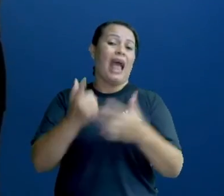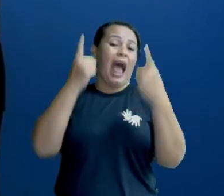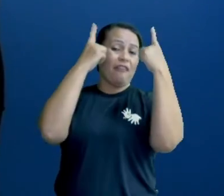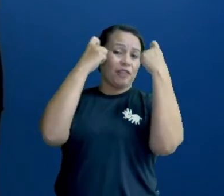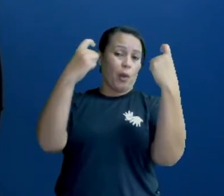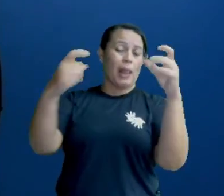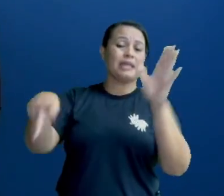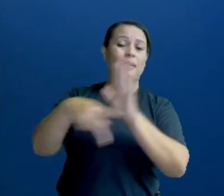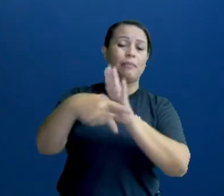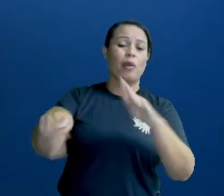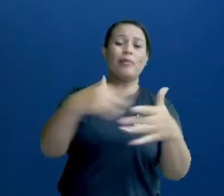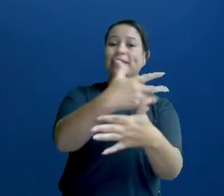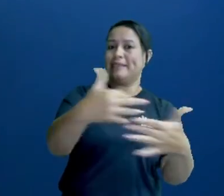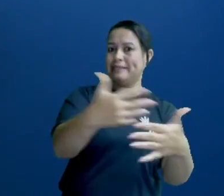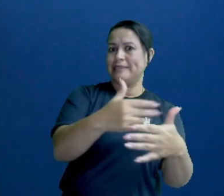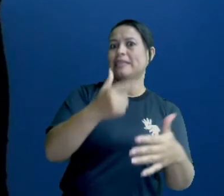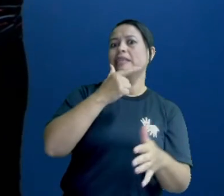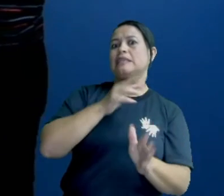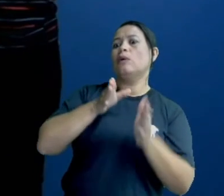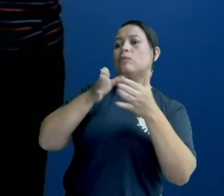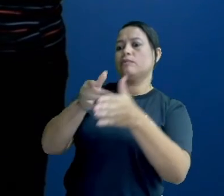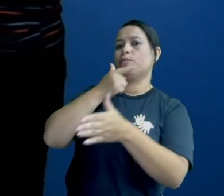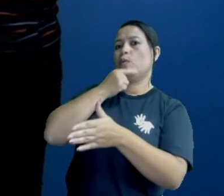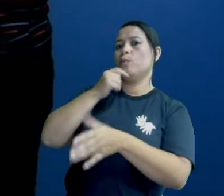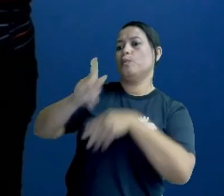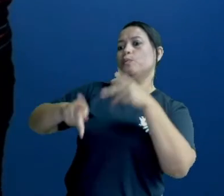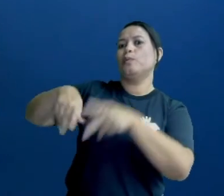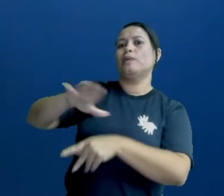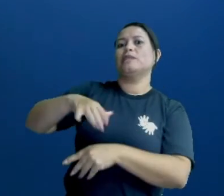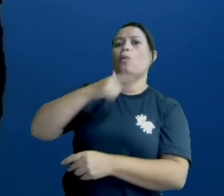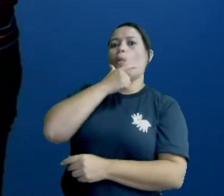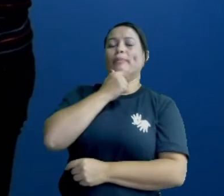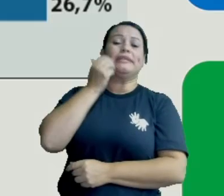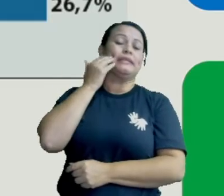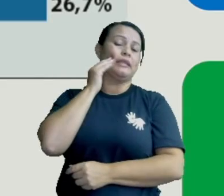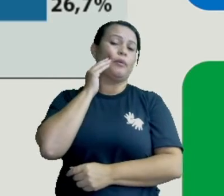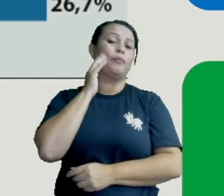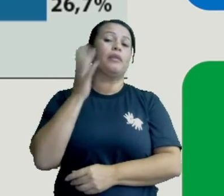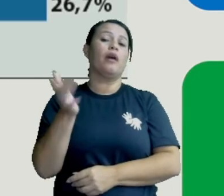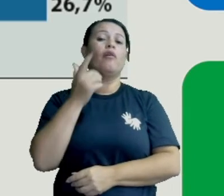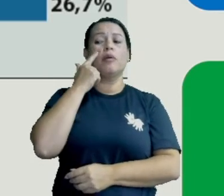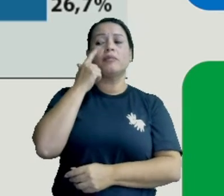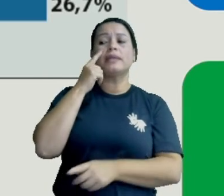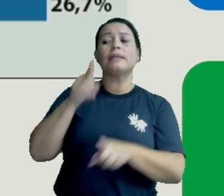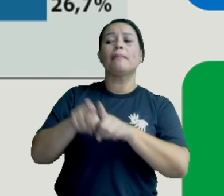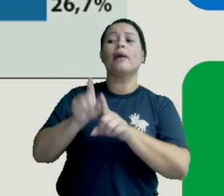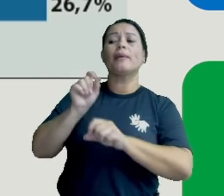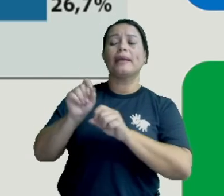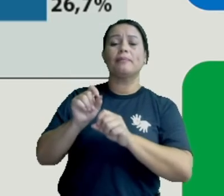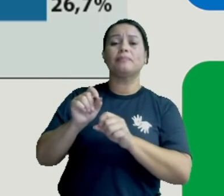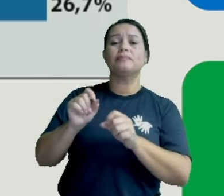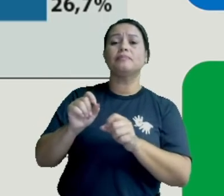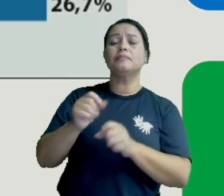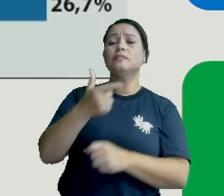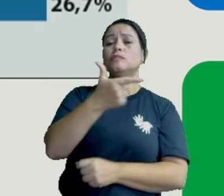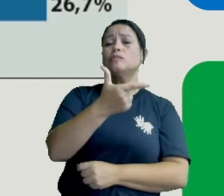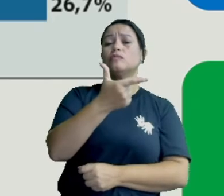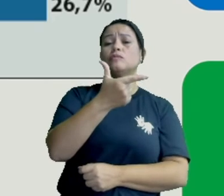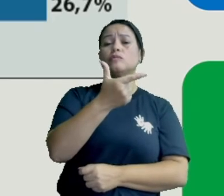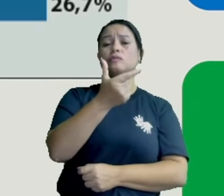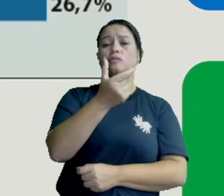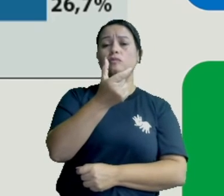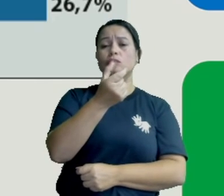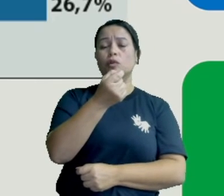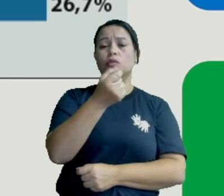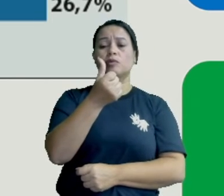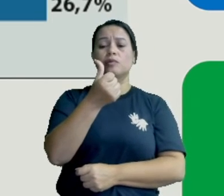certeza muito mais a população masculina, tá? E aí, por exemplo, existe uma estimativa que diz o seguinte, ó, que em 2060